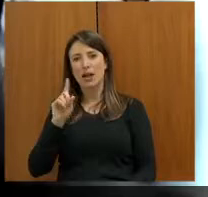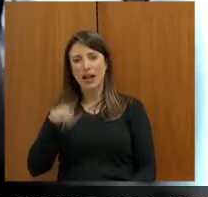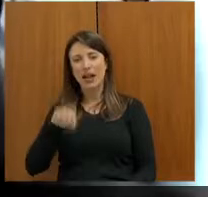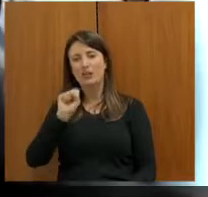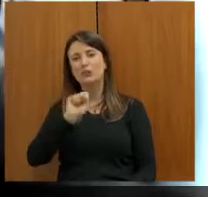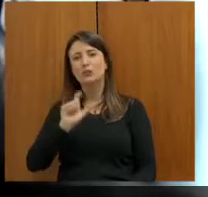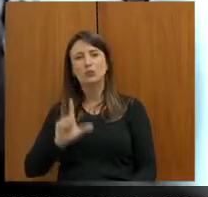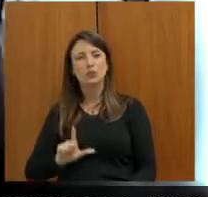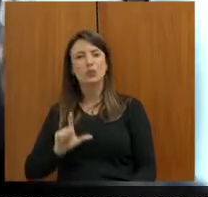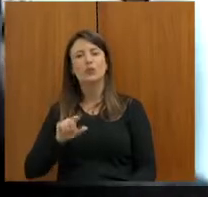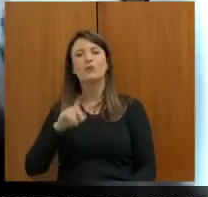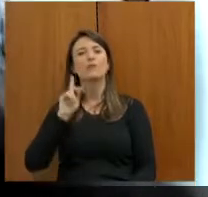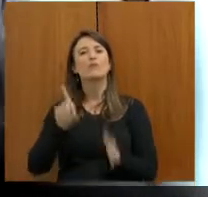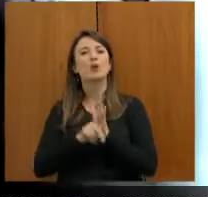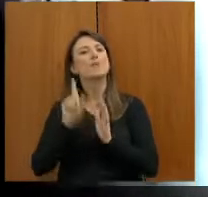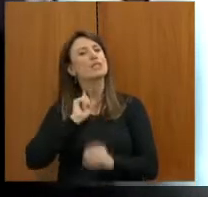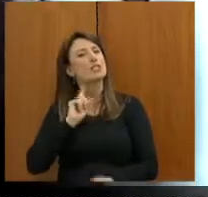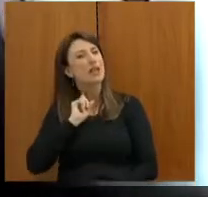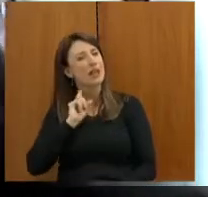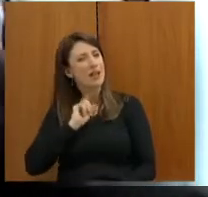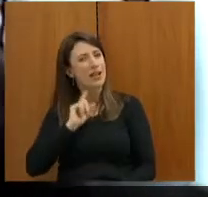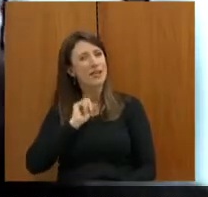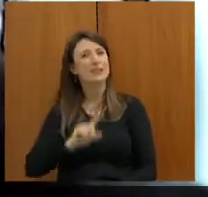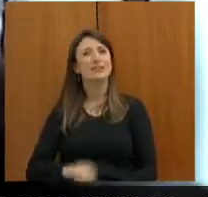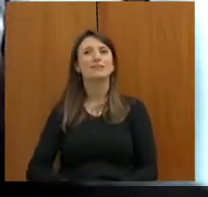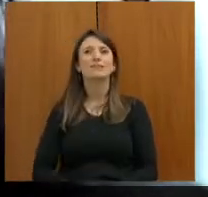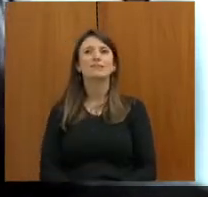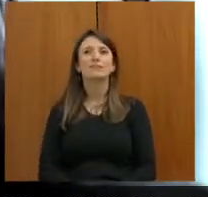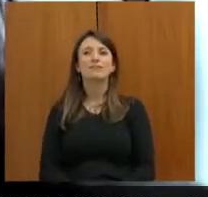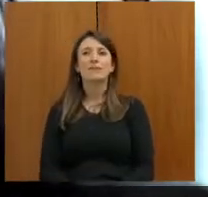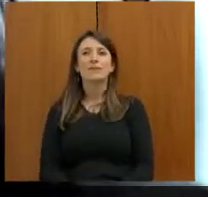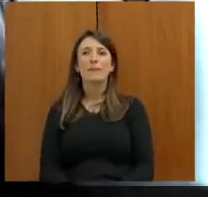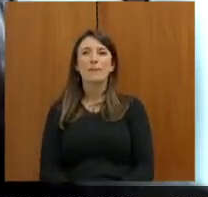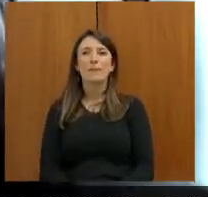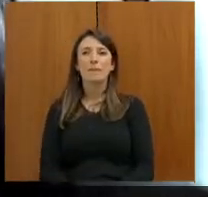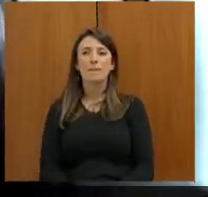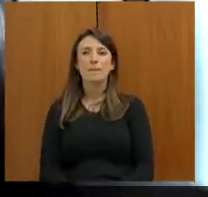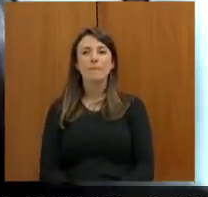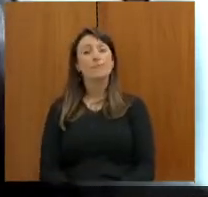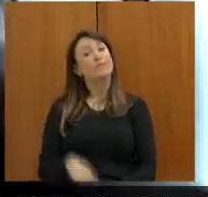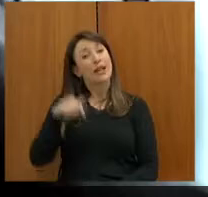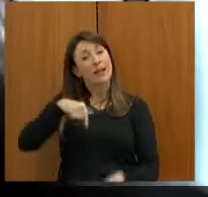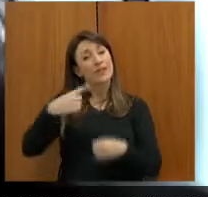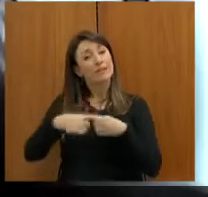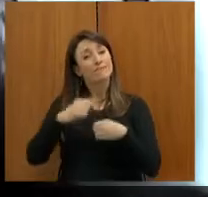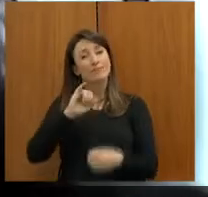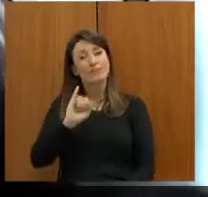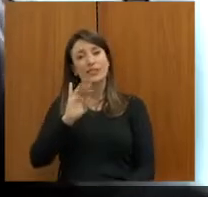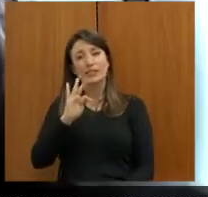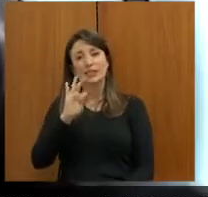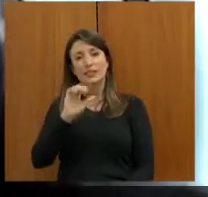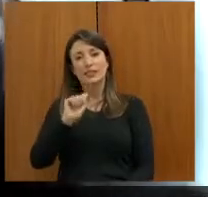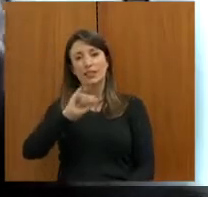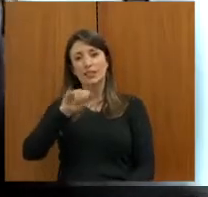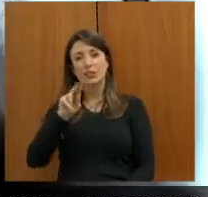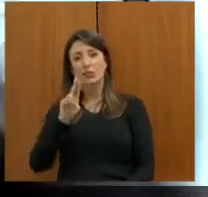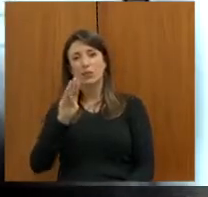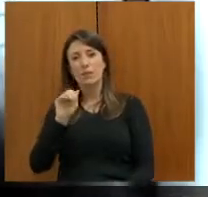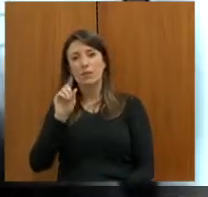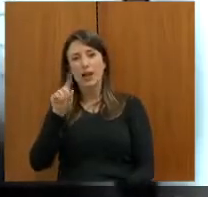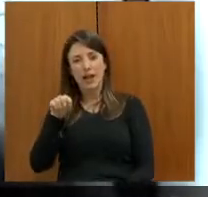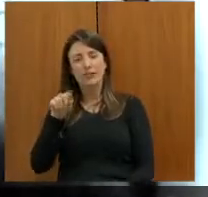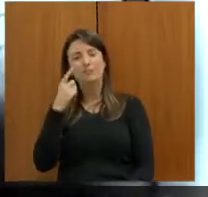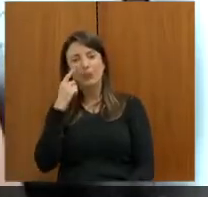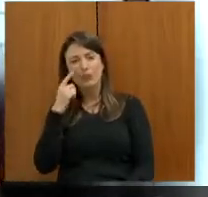no áudio estava meio embaixo Obrigado ele e aí é aqui Itajubá assim acho que todas as falas são muito